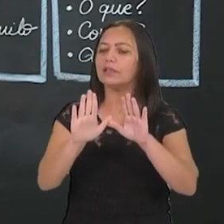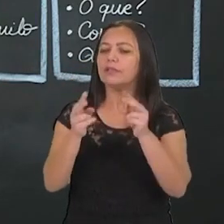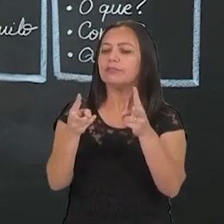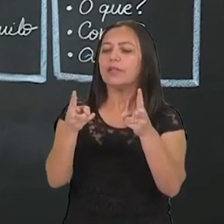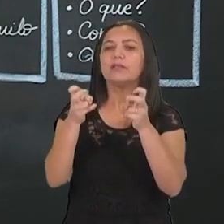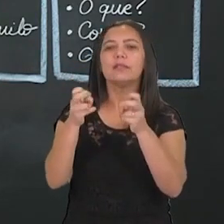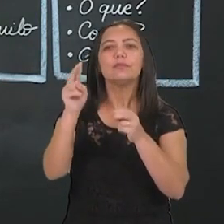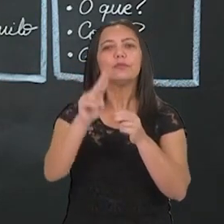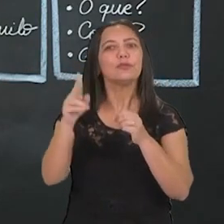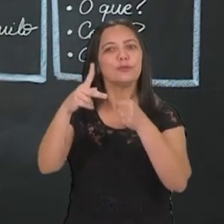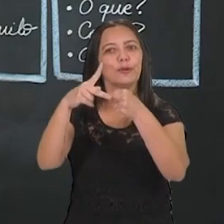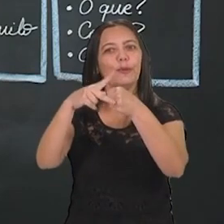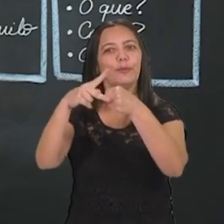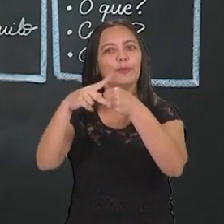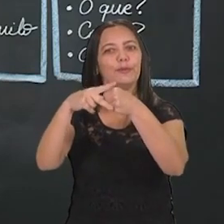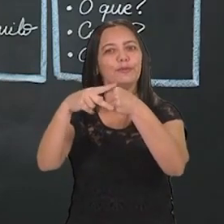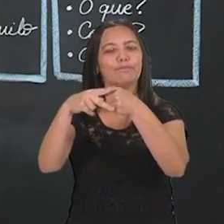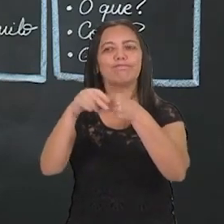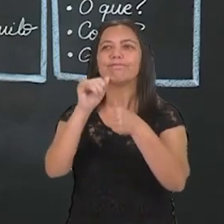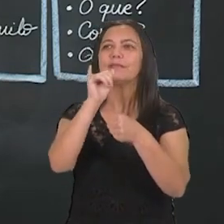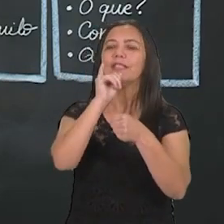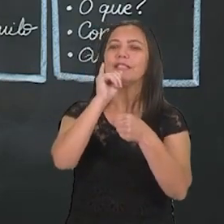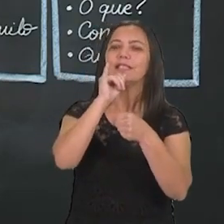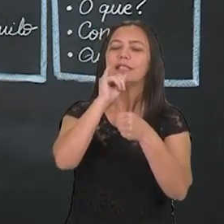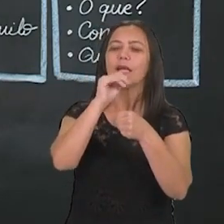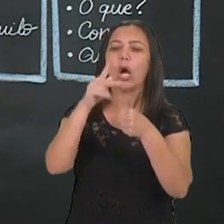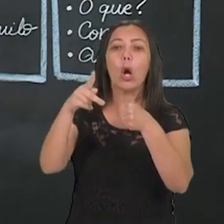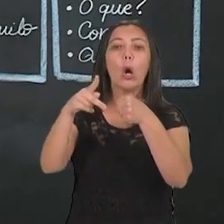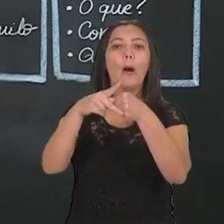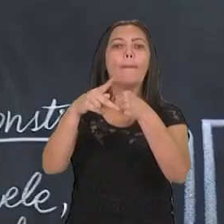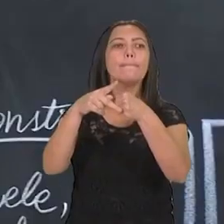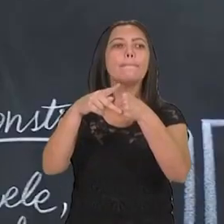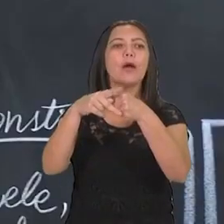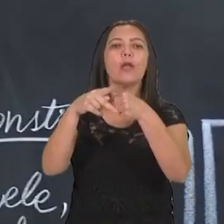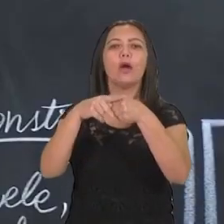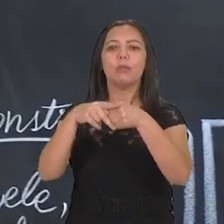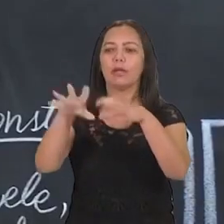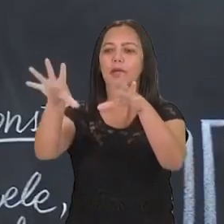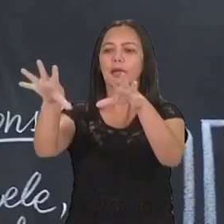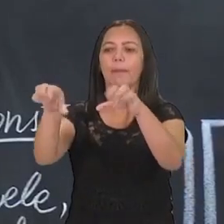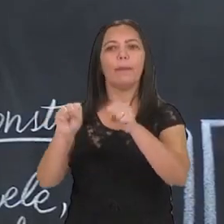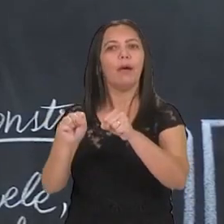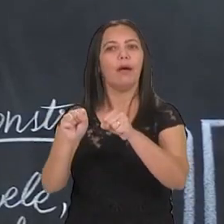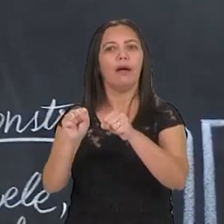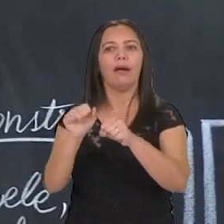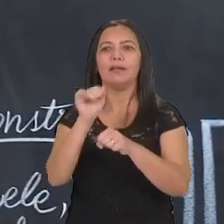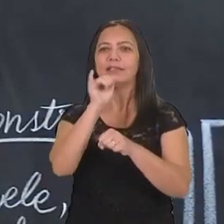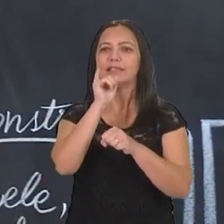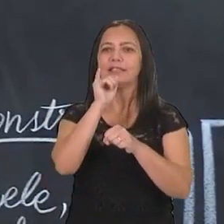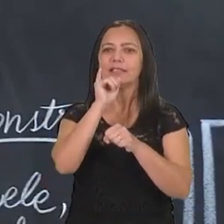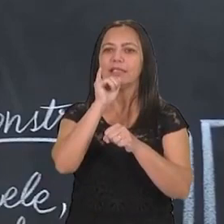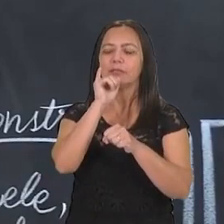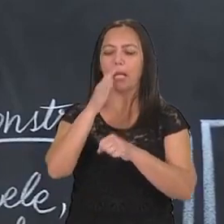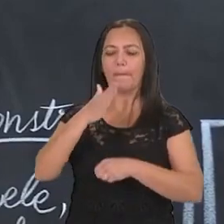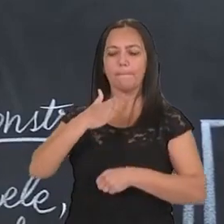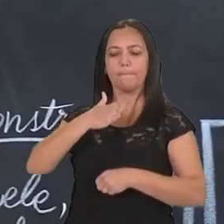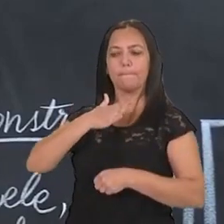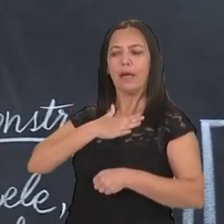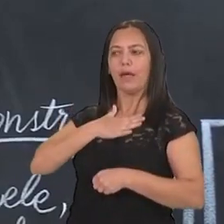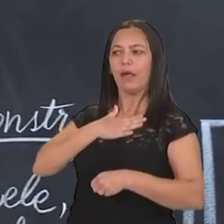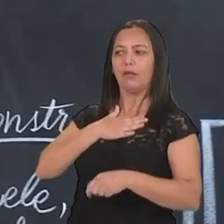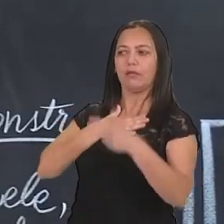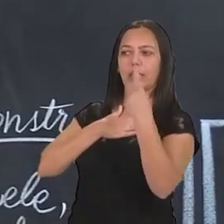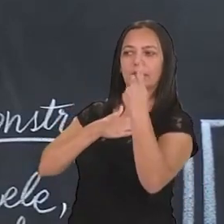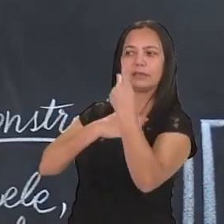percebe que está utilizando um pronome. Alguns desses pronomes, por exemplo, são os possessivos, que também se referem às pessoas do discurso. Aquilo que pertence a mim,